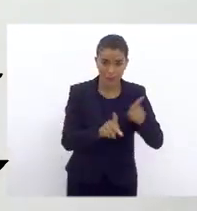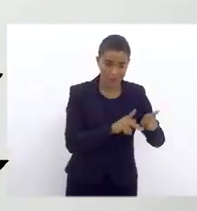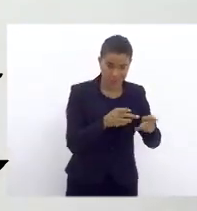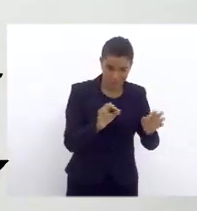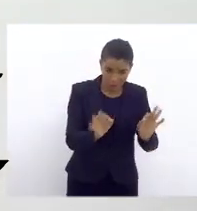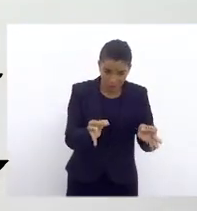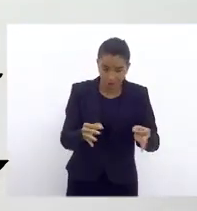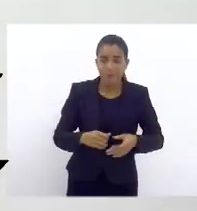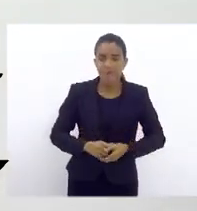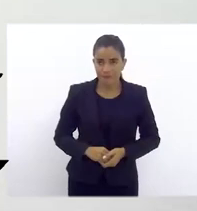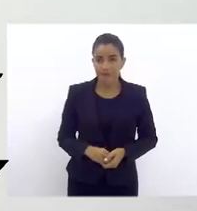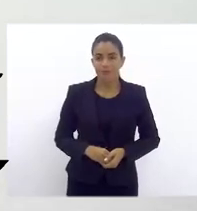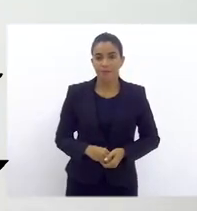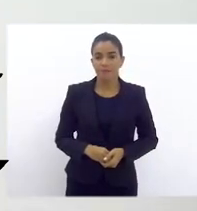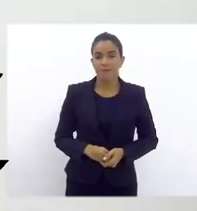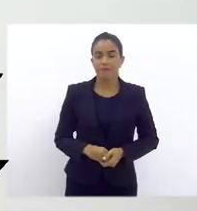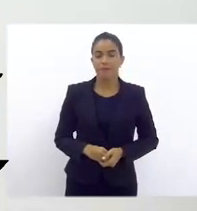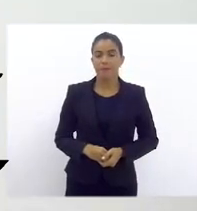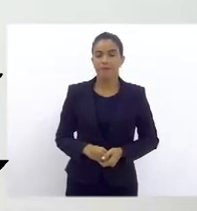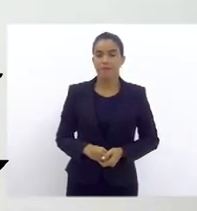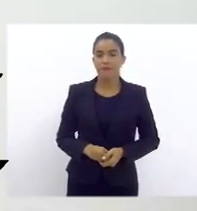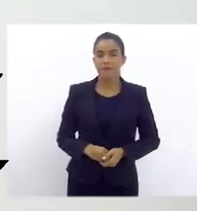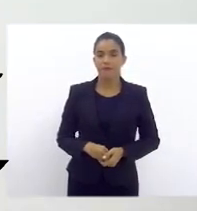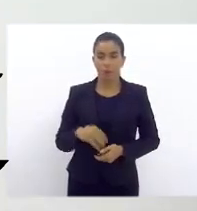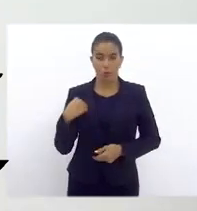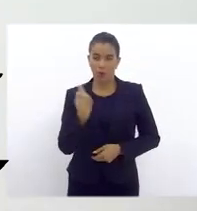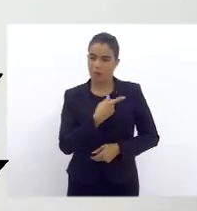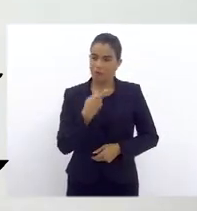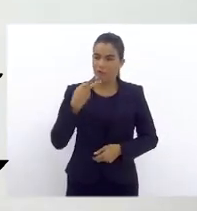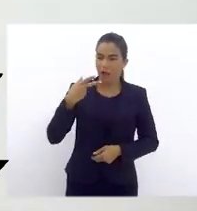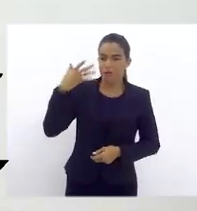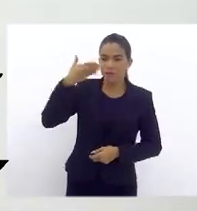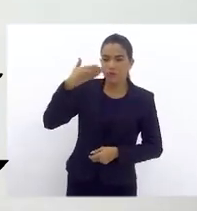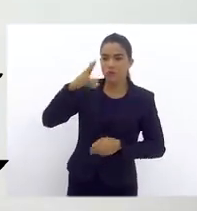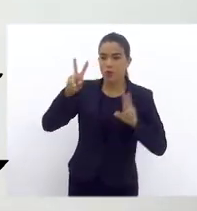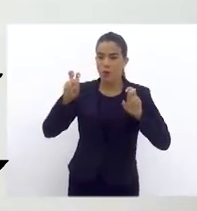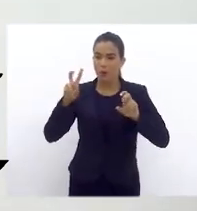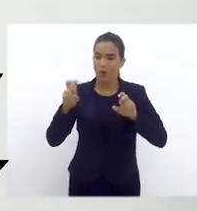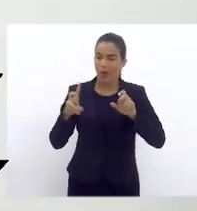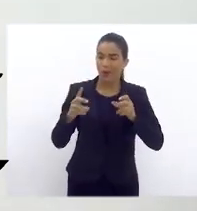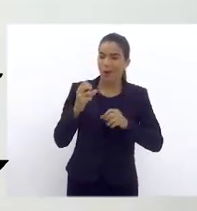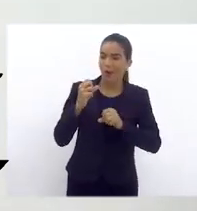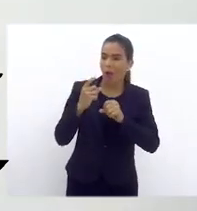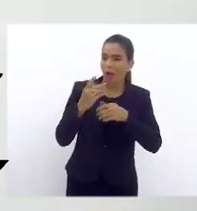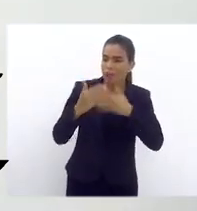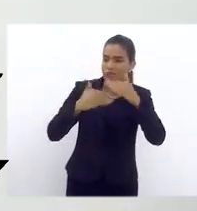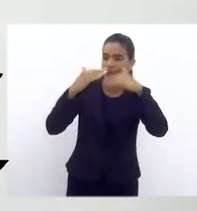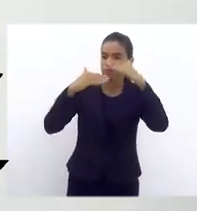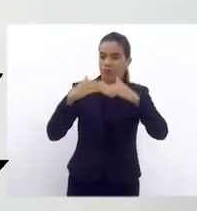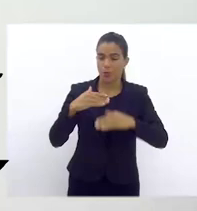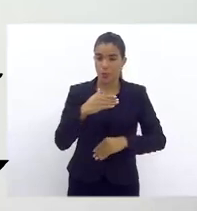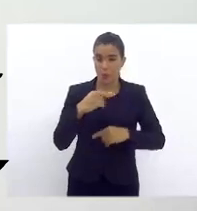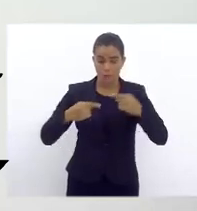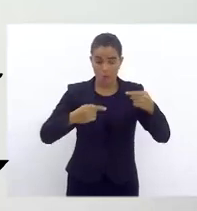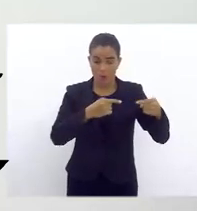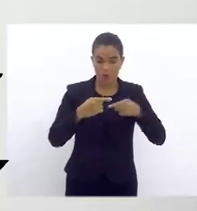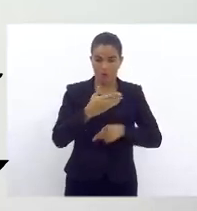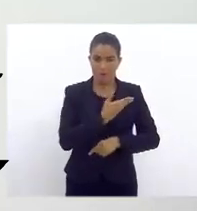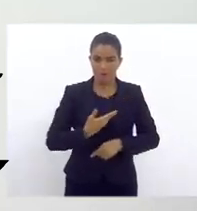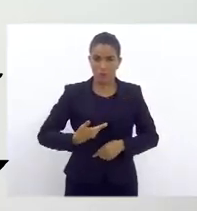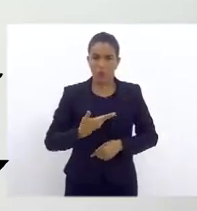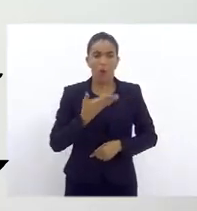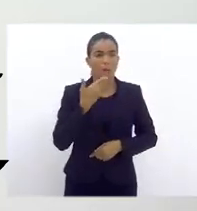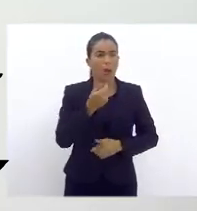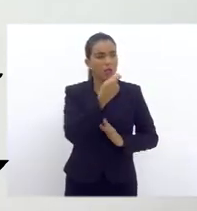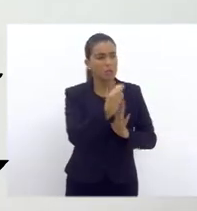né quando a gente vai falar de Constituição de política pública a gente fica aqui muito batendo cabeça na coisa de qual é o melhor